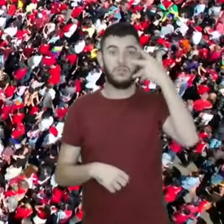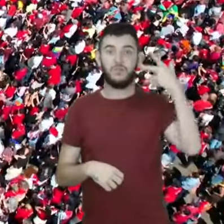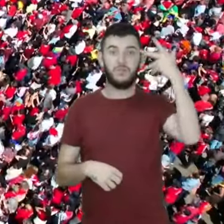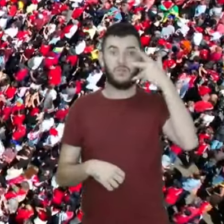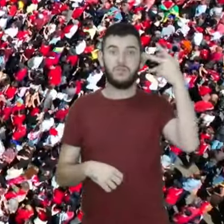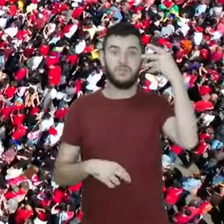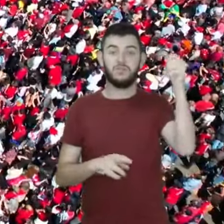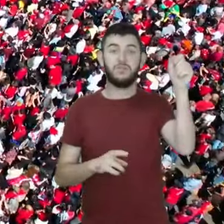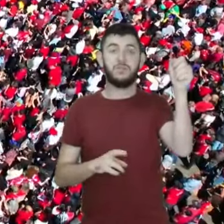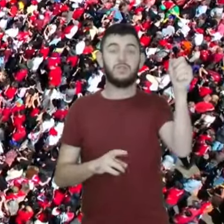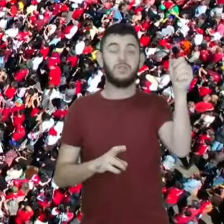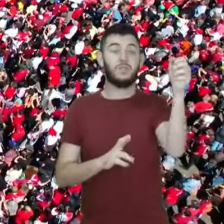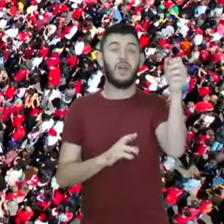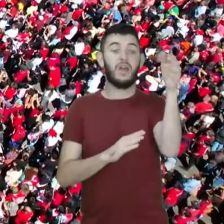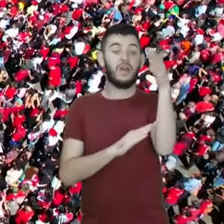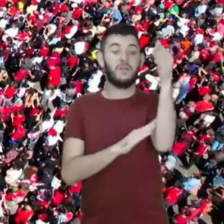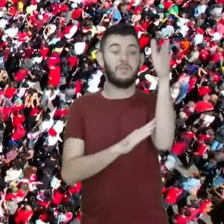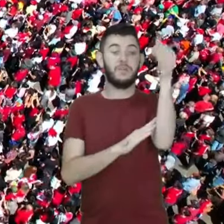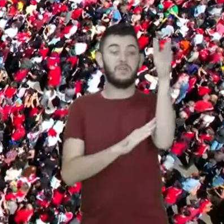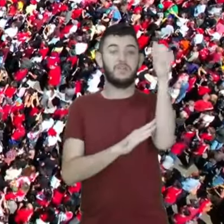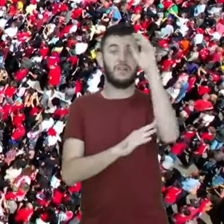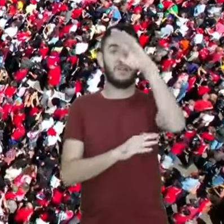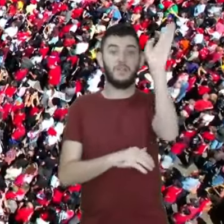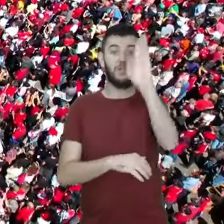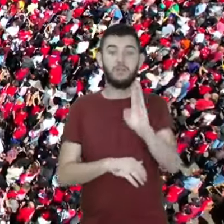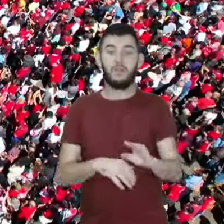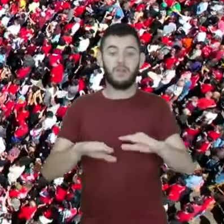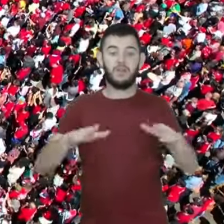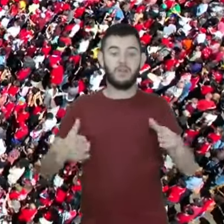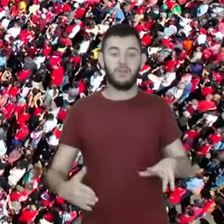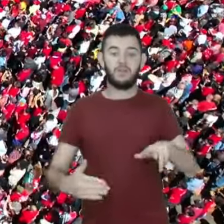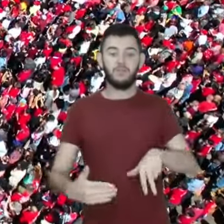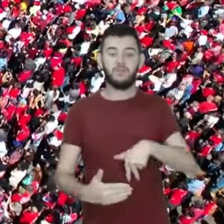E sabe o que, é que ele foi criticar? A esquerda.